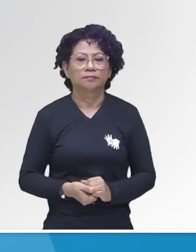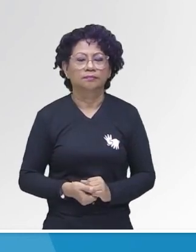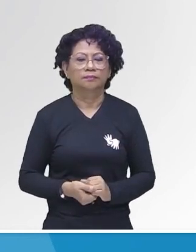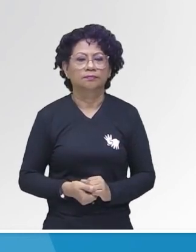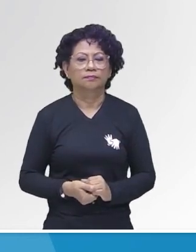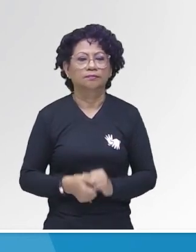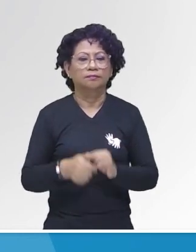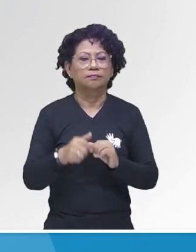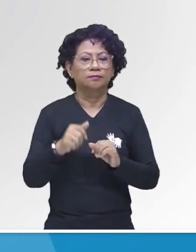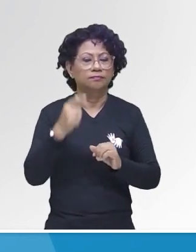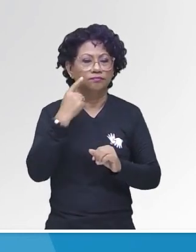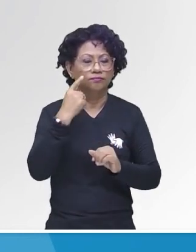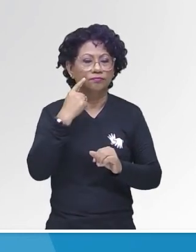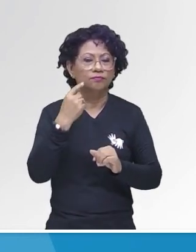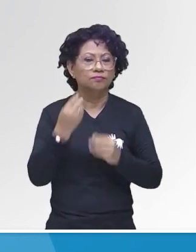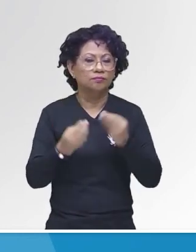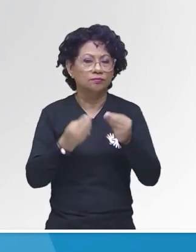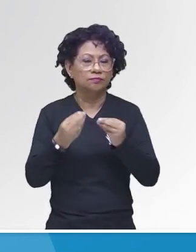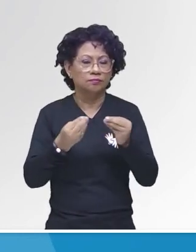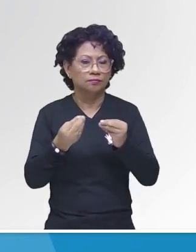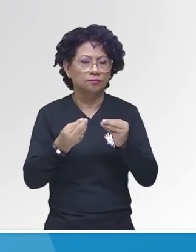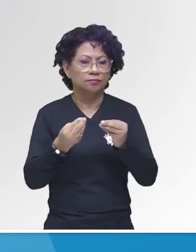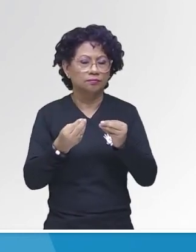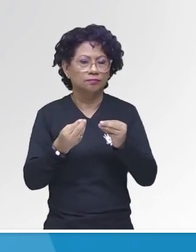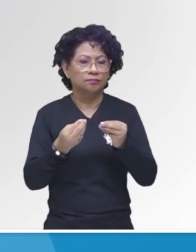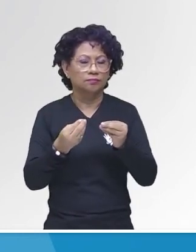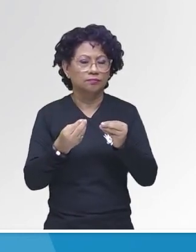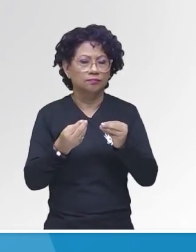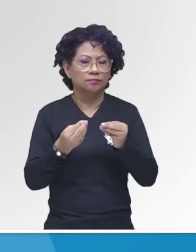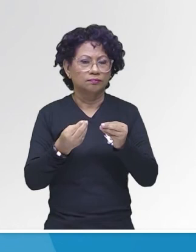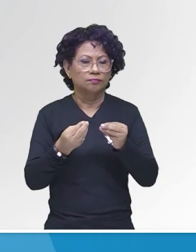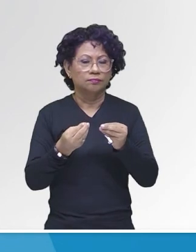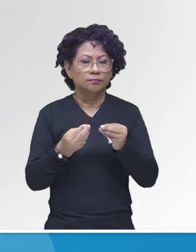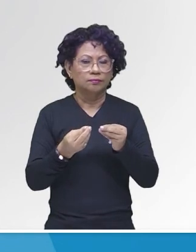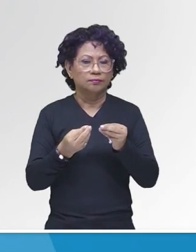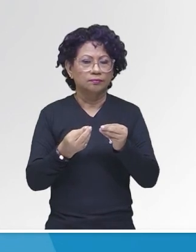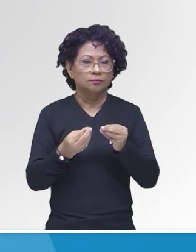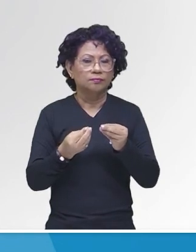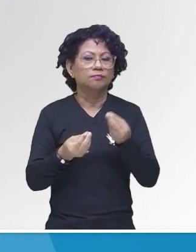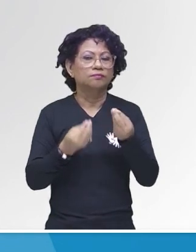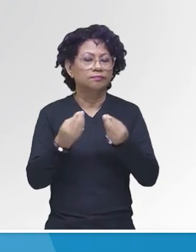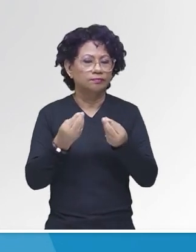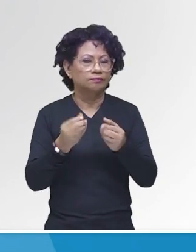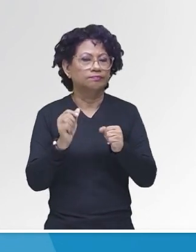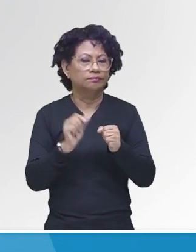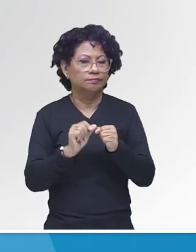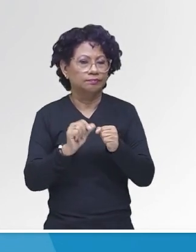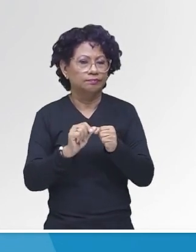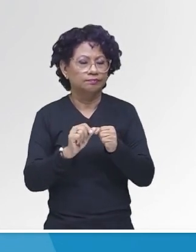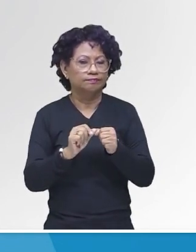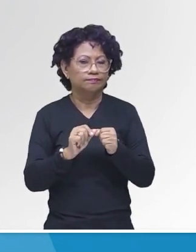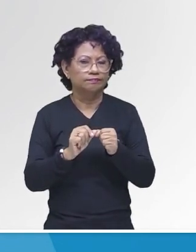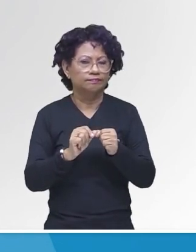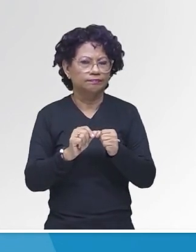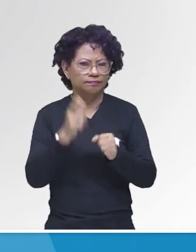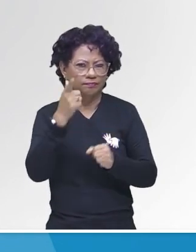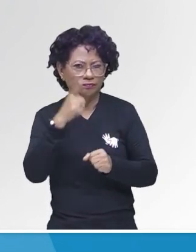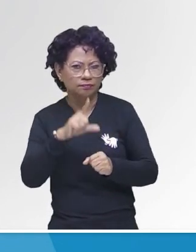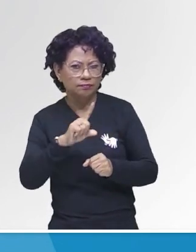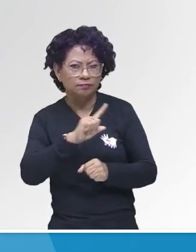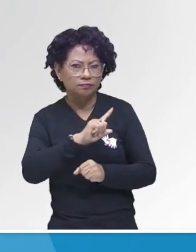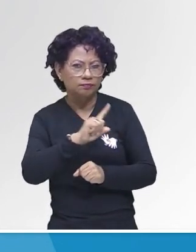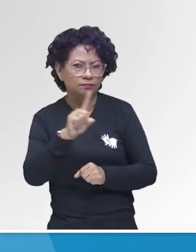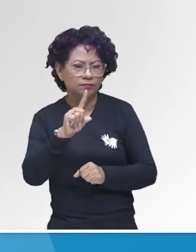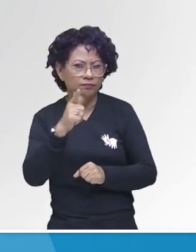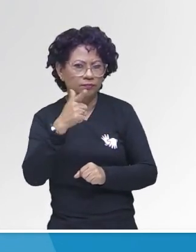cubo. Então, a gente não vai conseguir traçar com uma única reta esses 3 pontos, tá? Então,